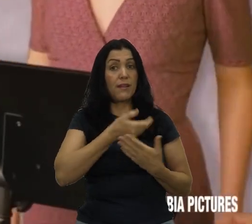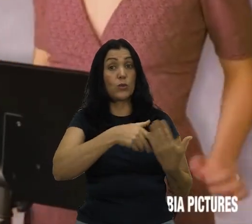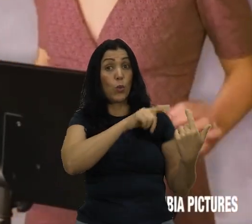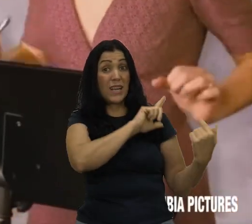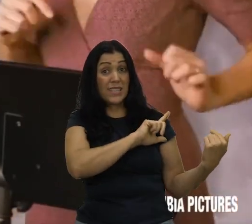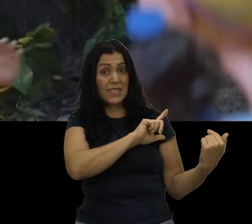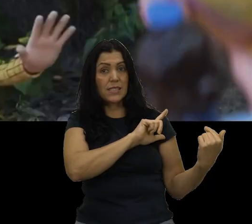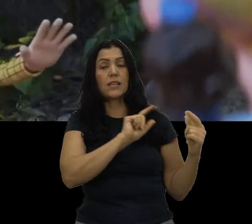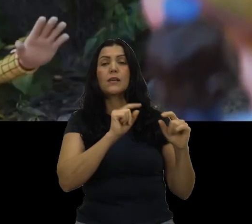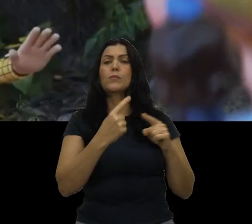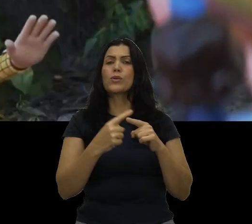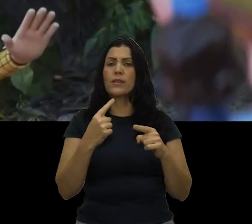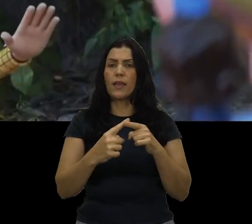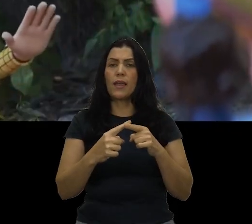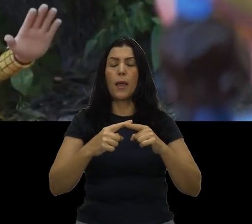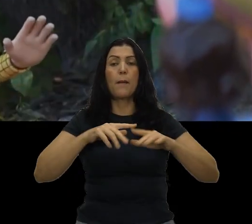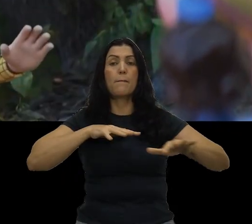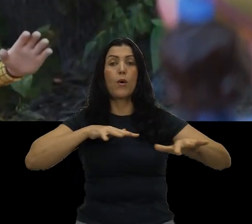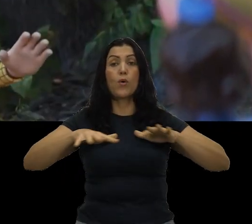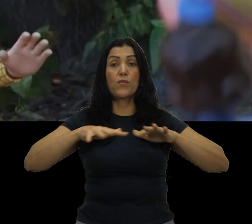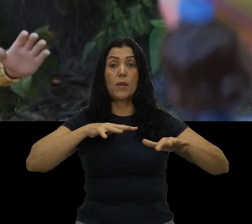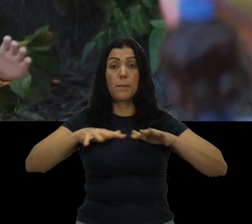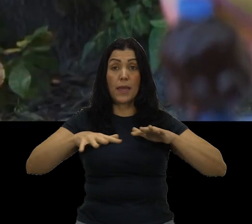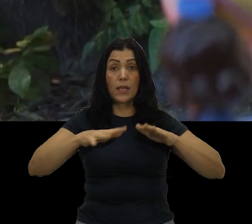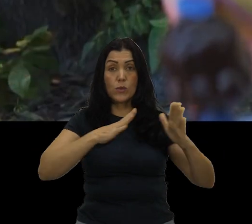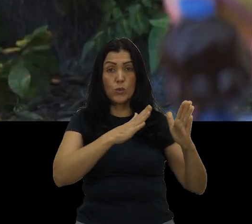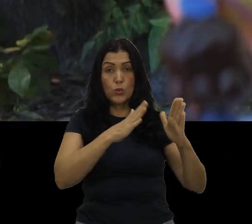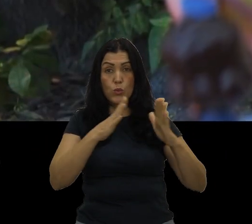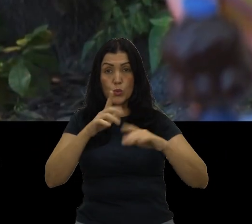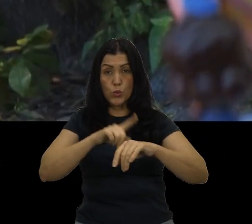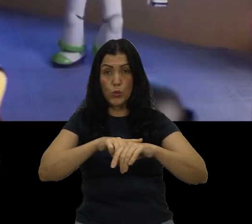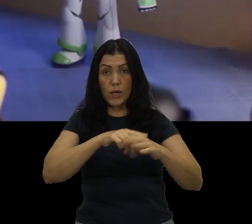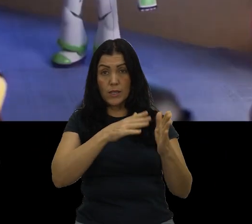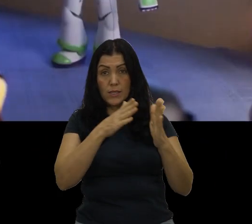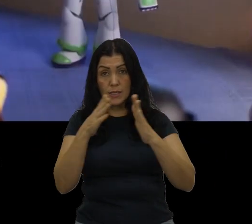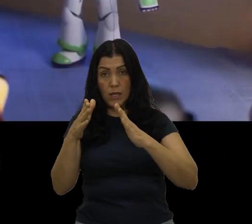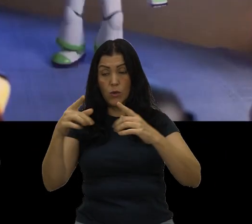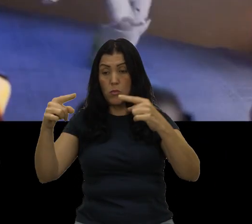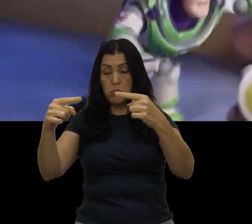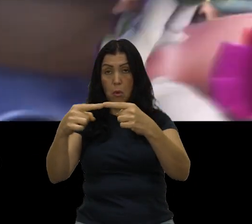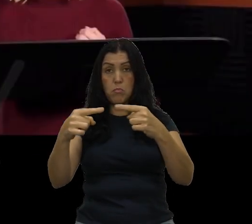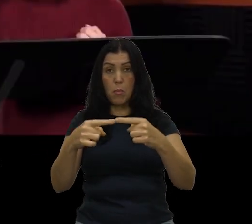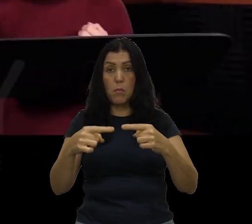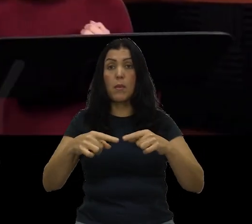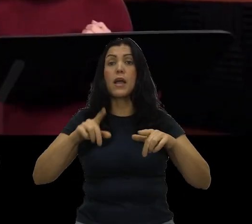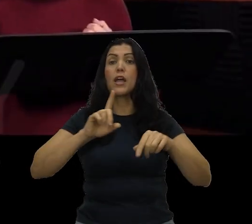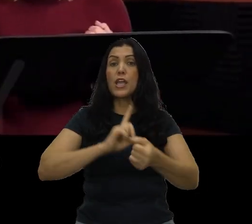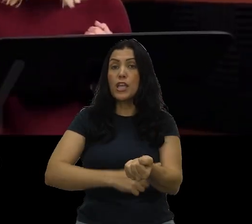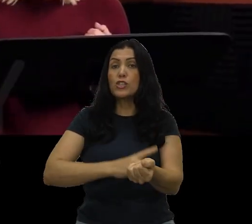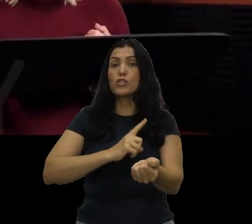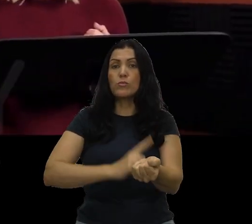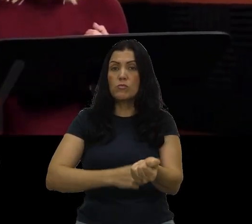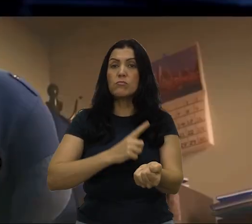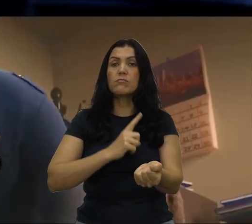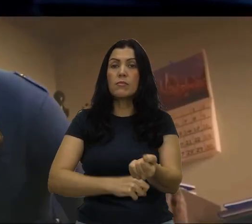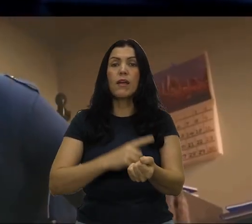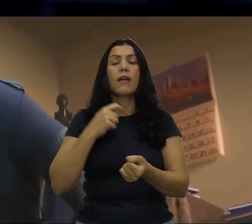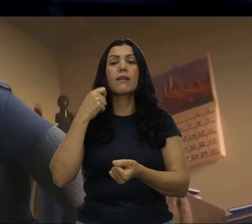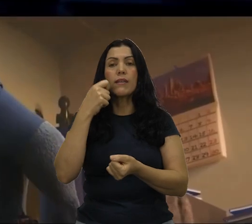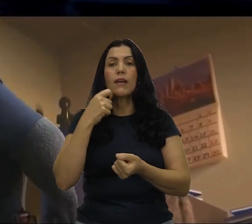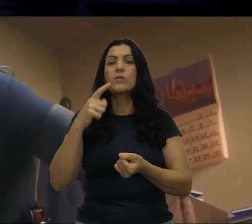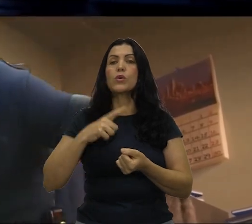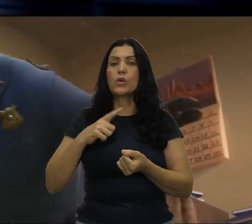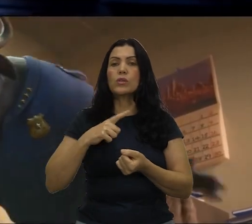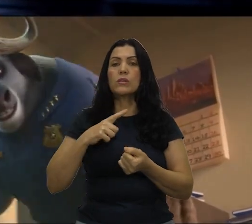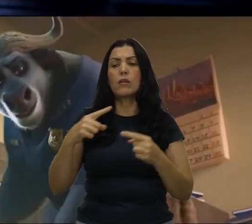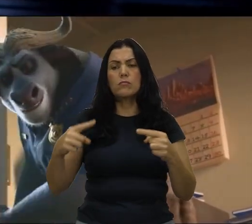das personagens é porque os movimentos e a duração das cenas são sincronizados com o ritmo que os atores encontram